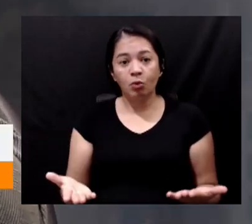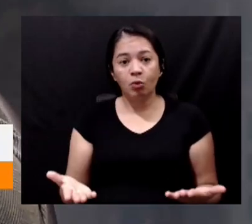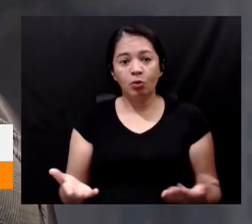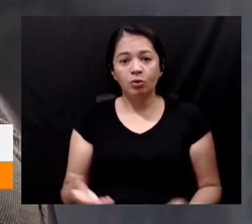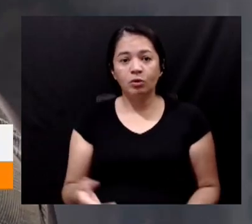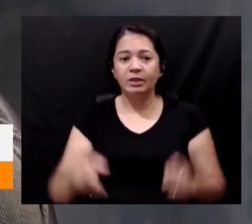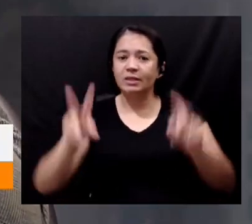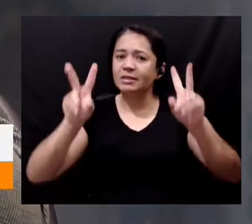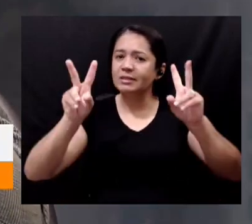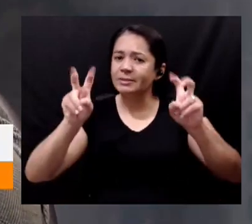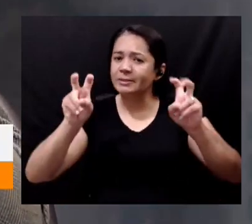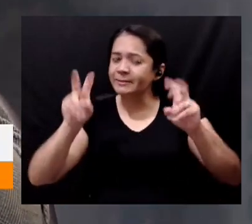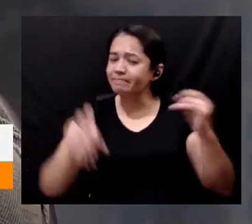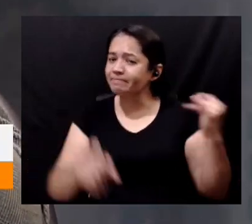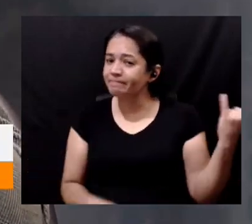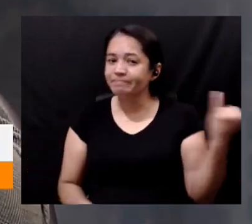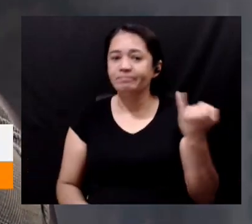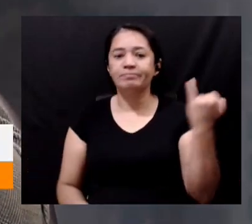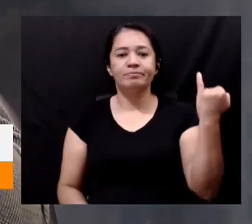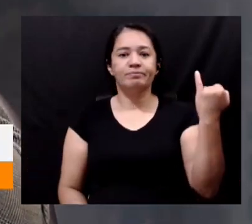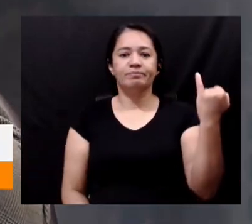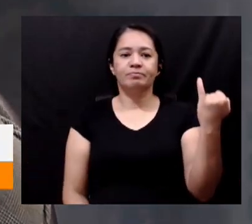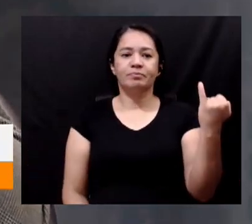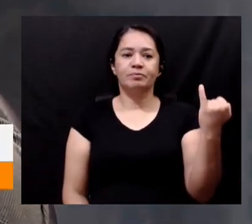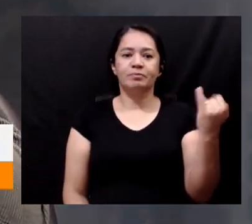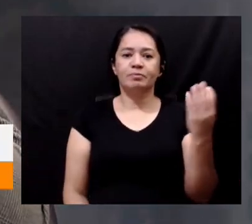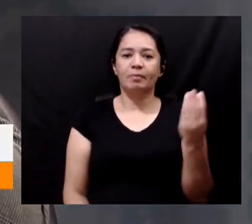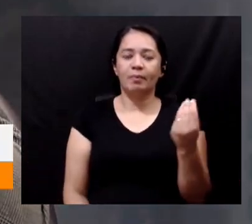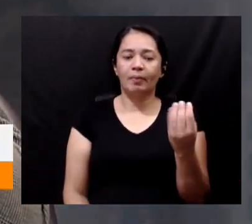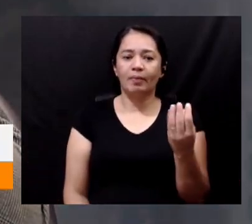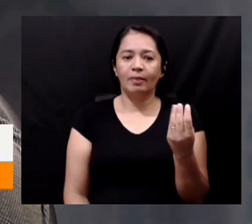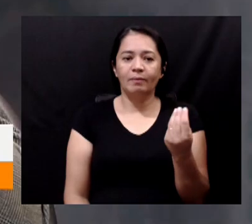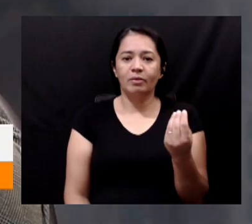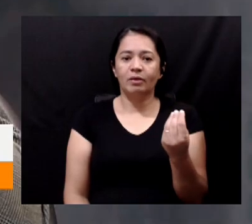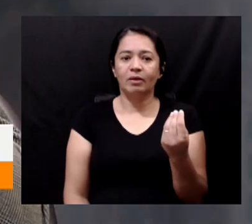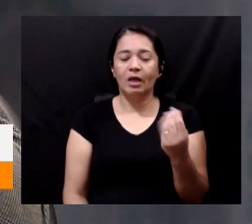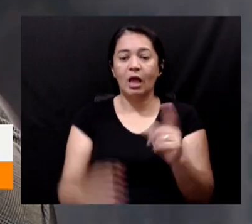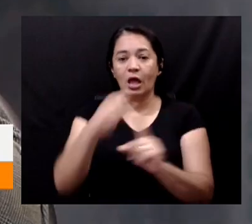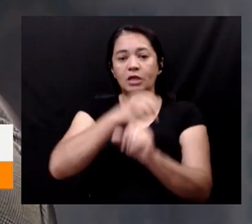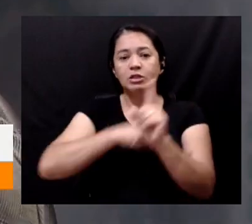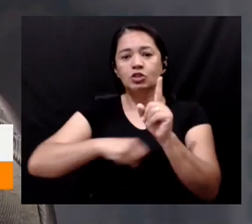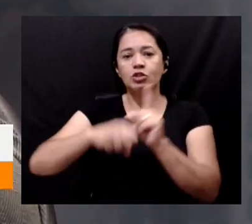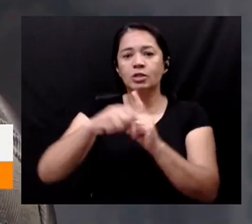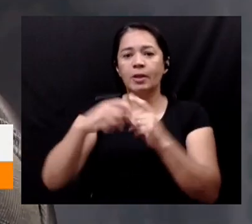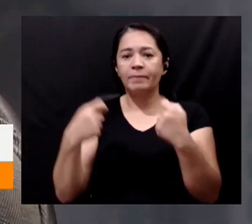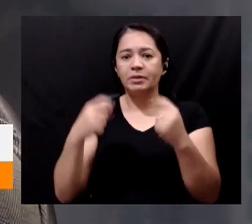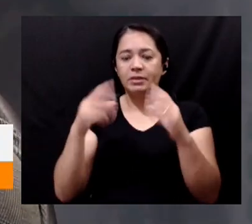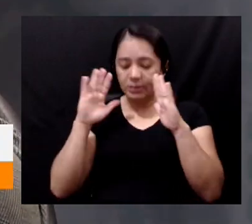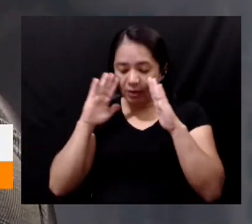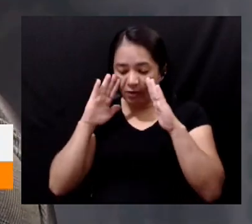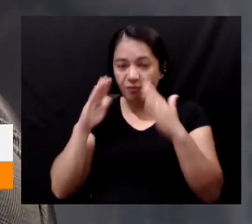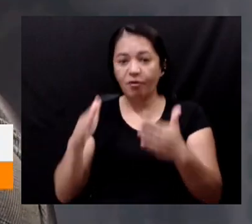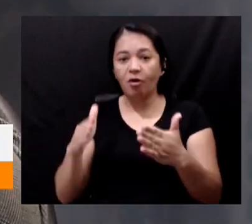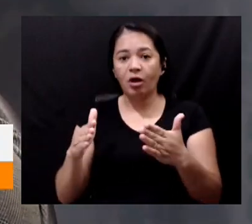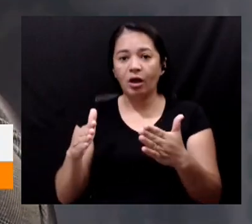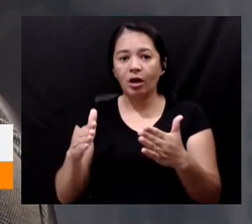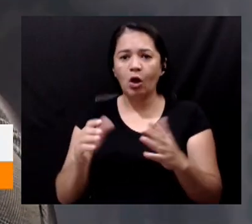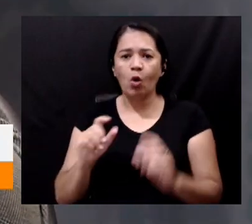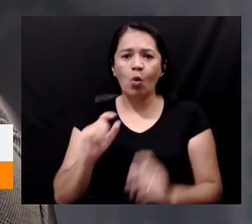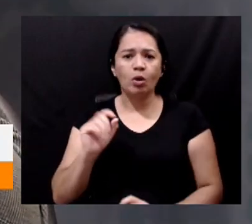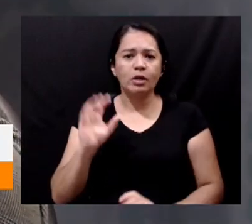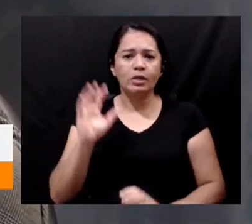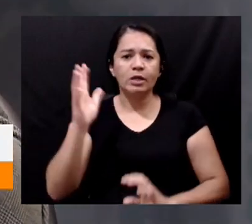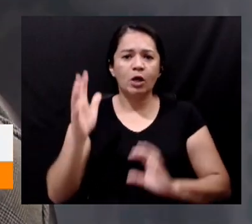extremamente importante que a sociedade precisa olhar para isso, que está acontecendo com os nossos